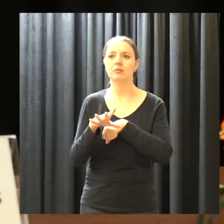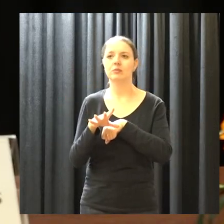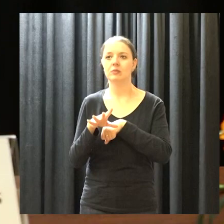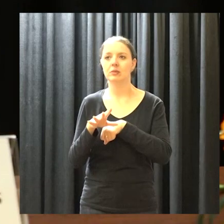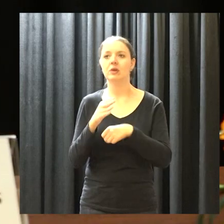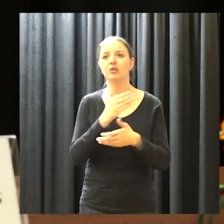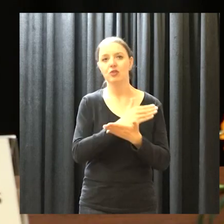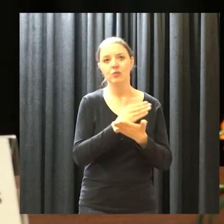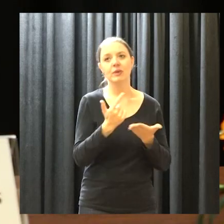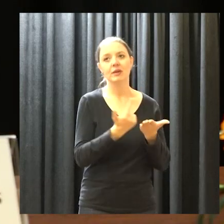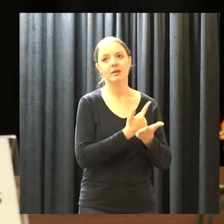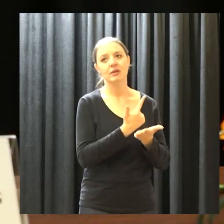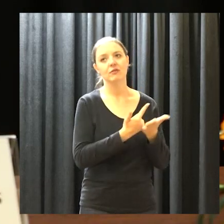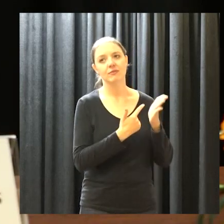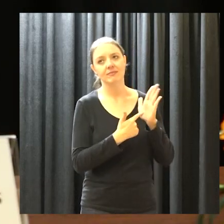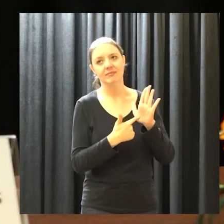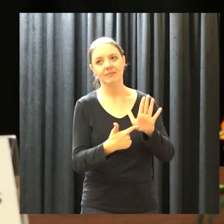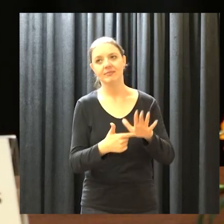para o e-book.